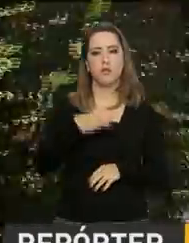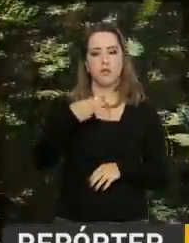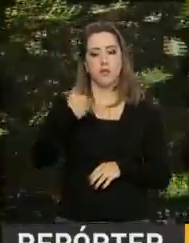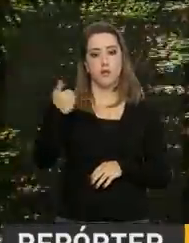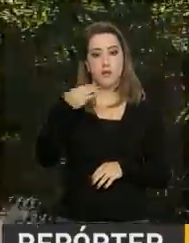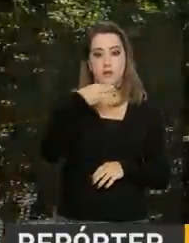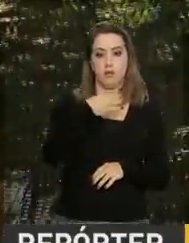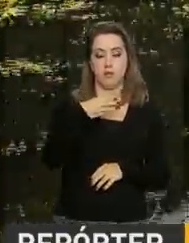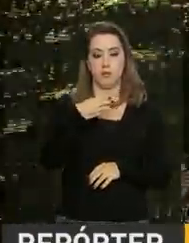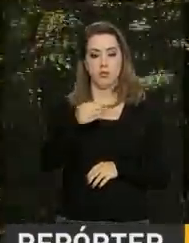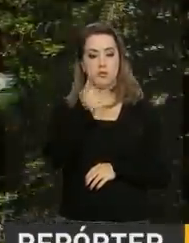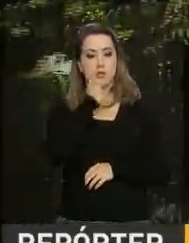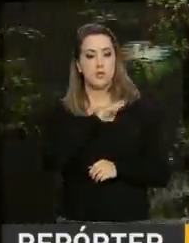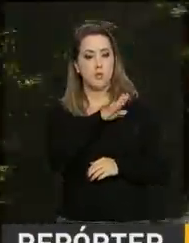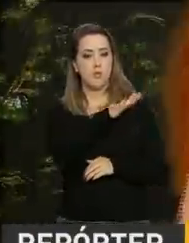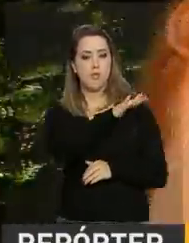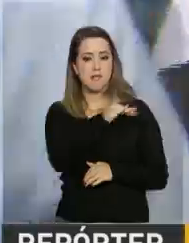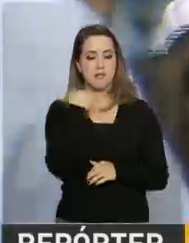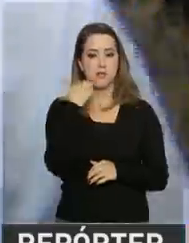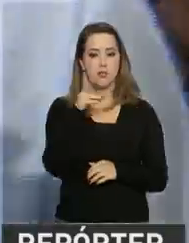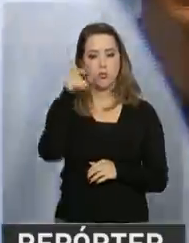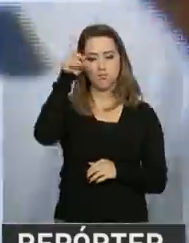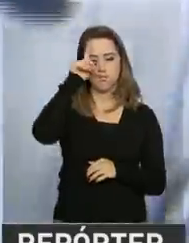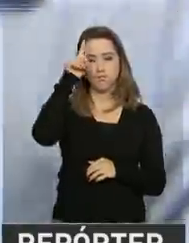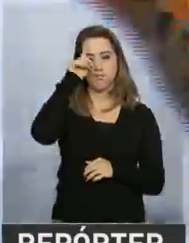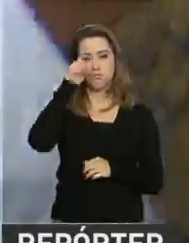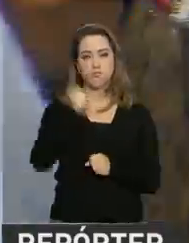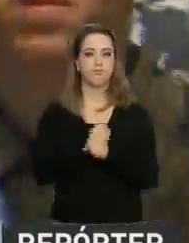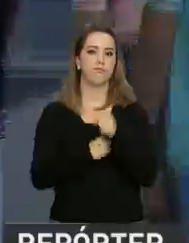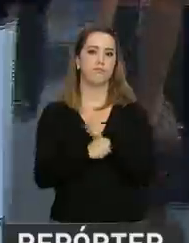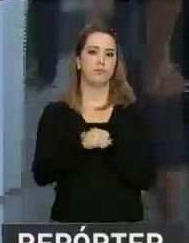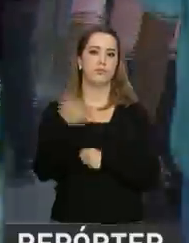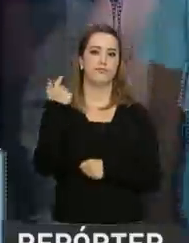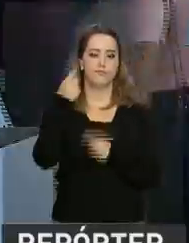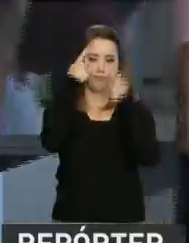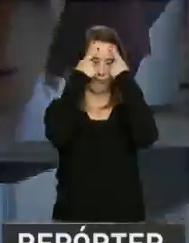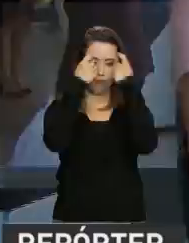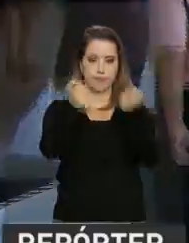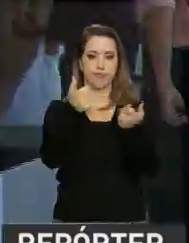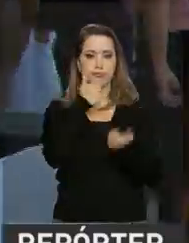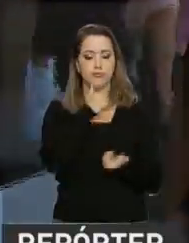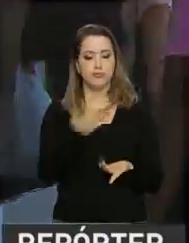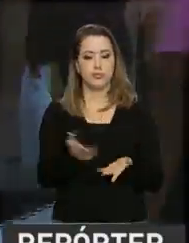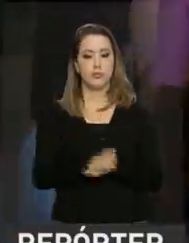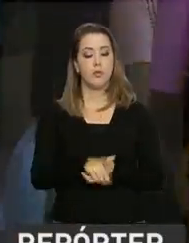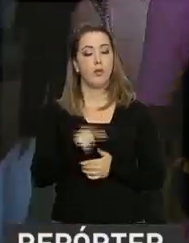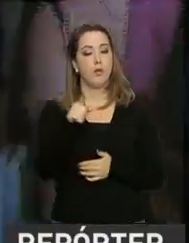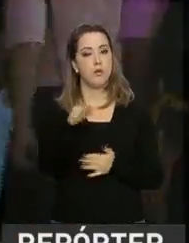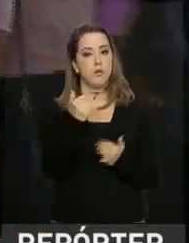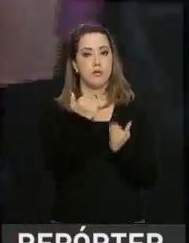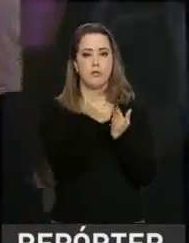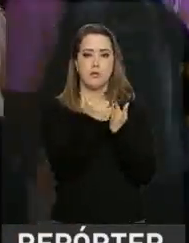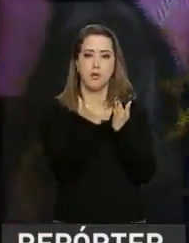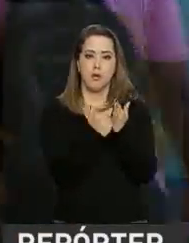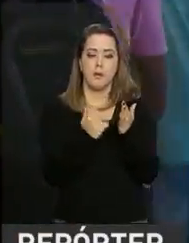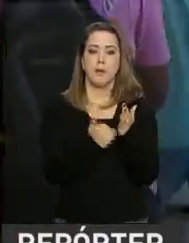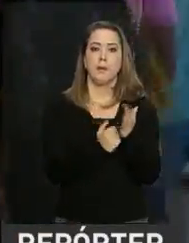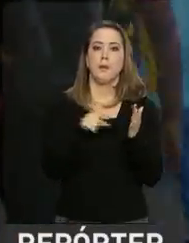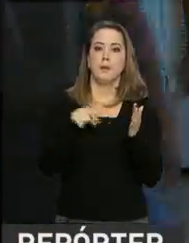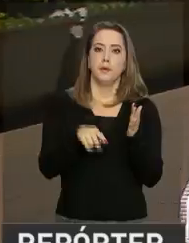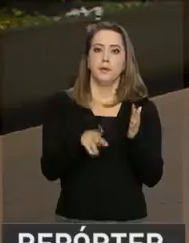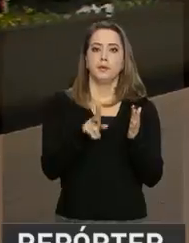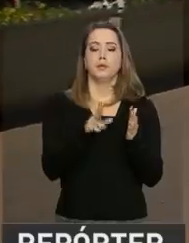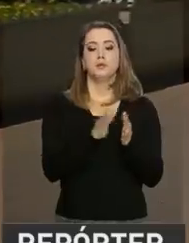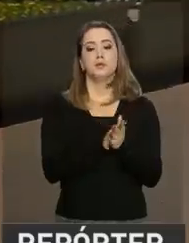mulheres morreram por dia vítima de violência no ano passado os dados são da secretaria de política para mulheres da presidência da